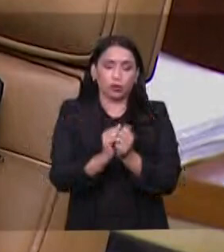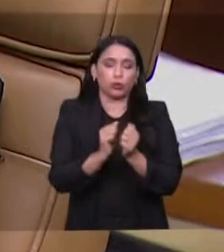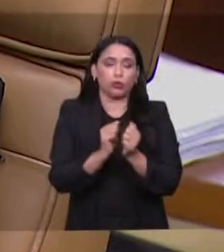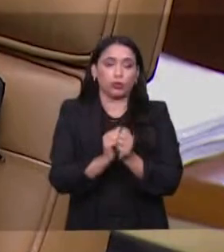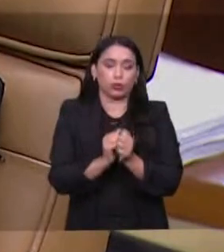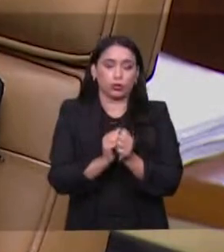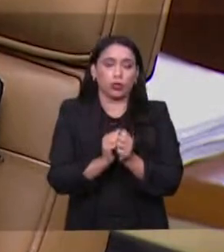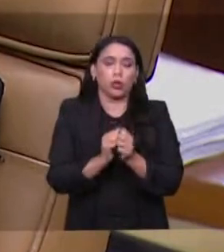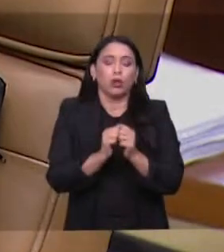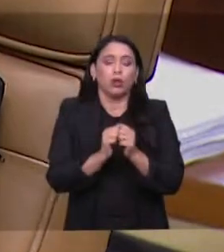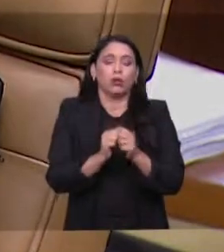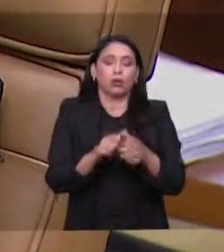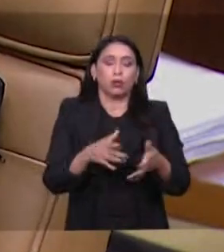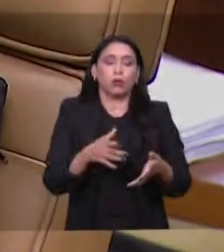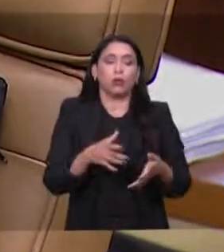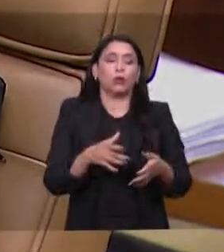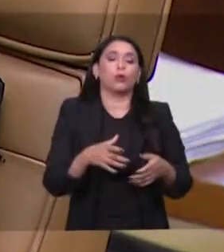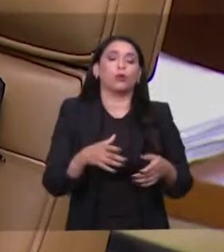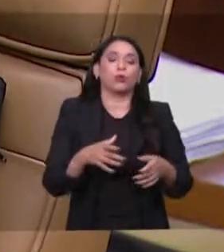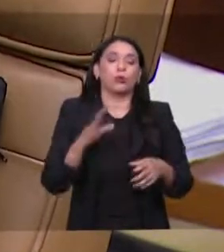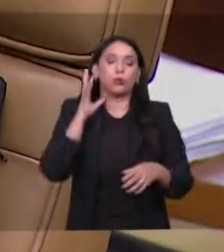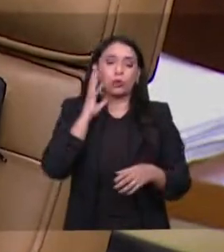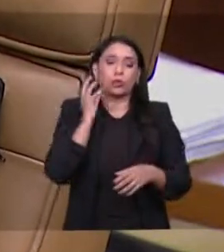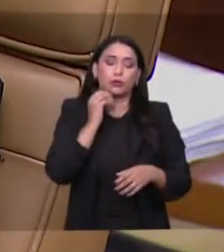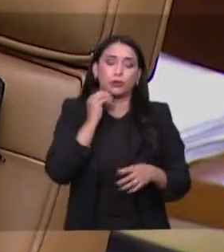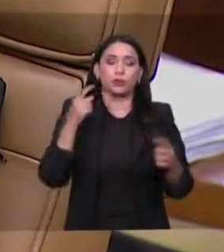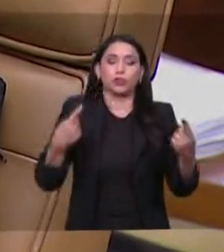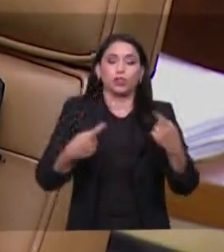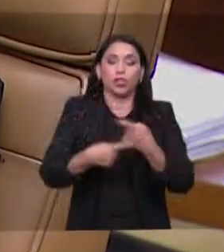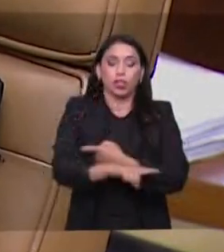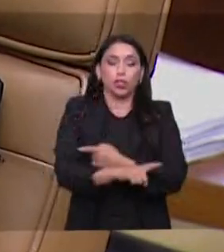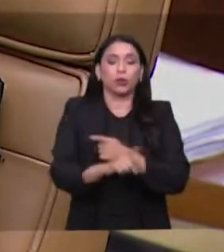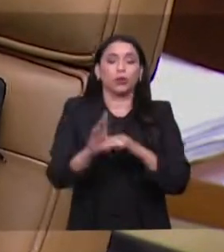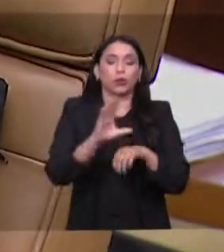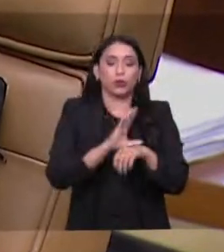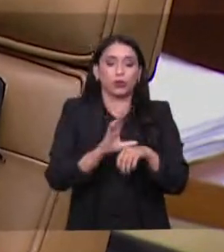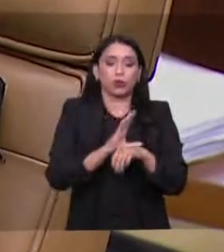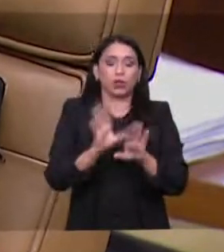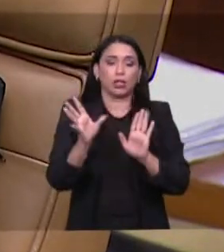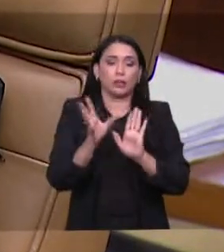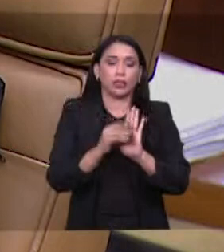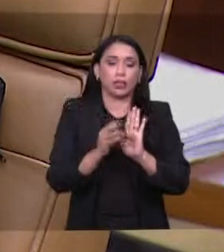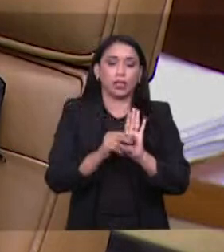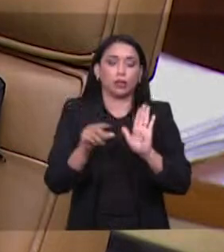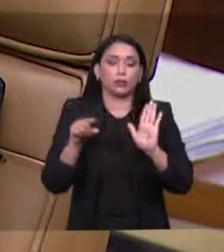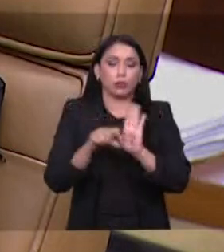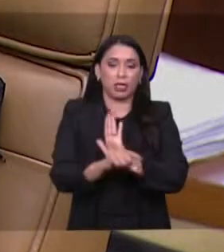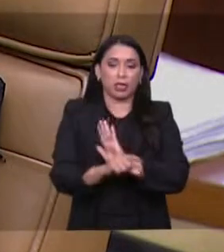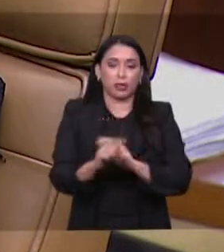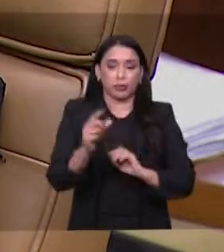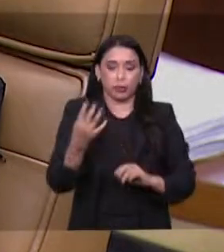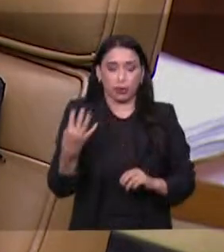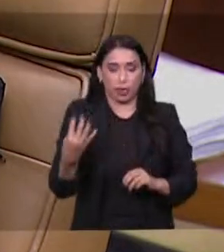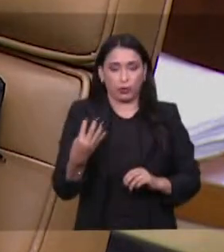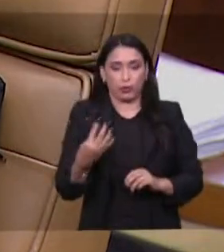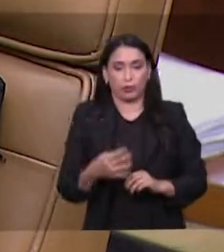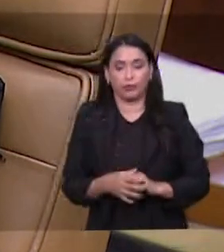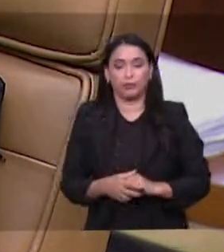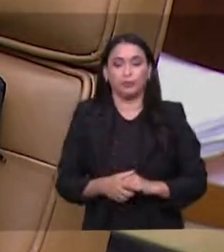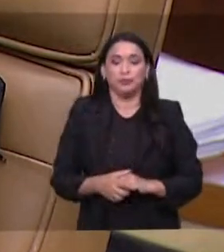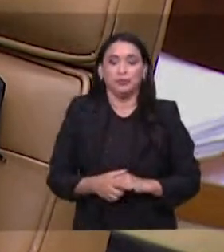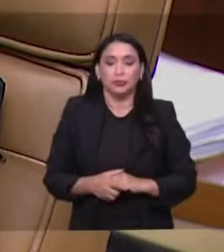Toffoli na declaração de inconstitucionalidade material desse parágrafo 4º.